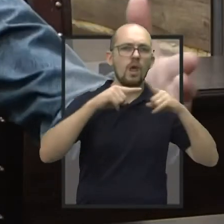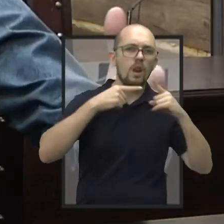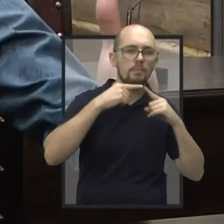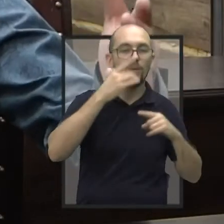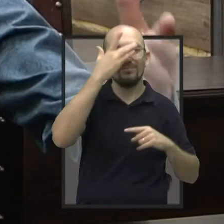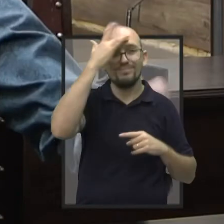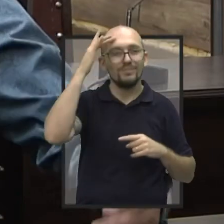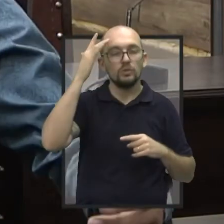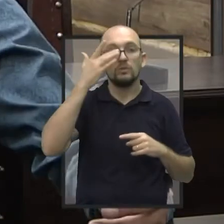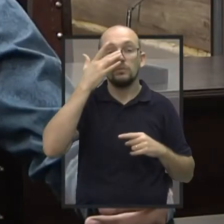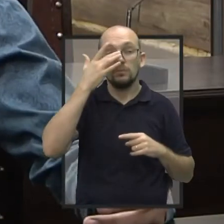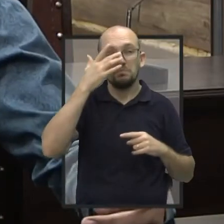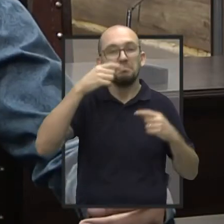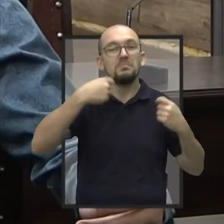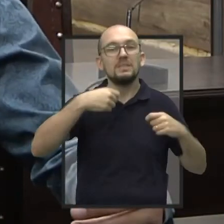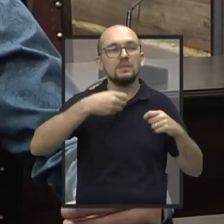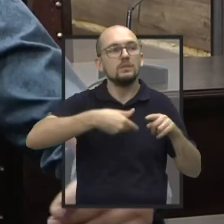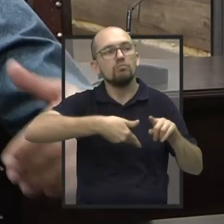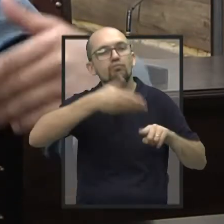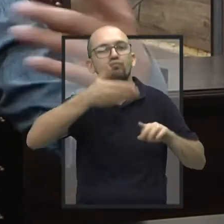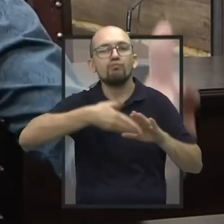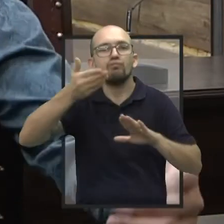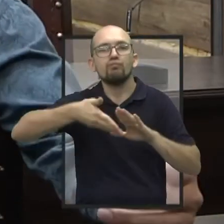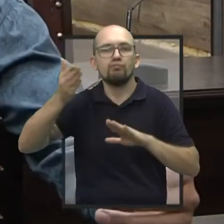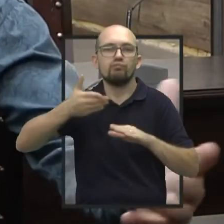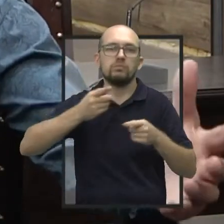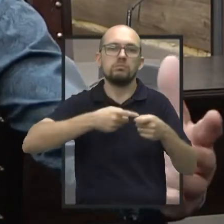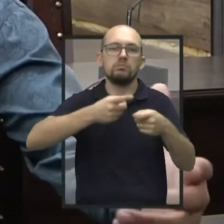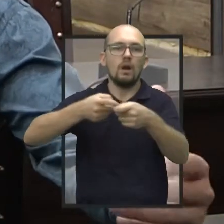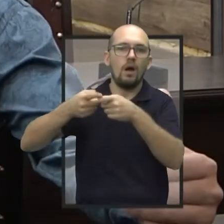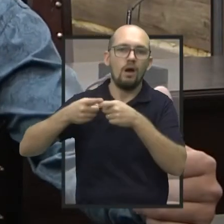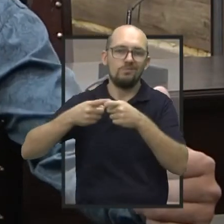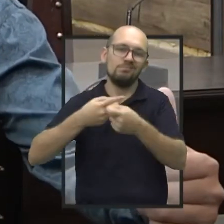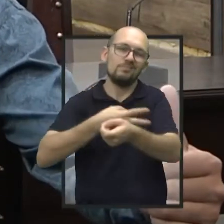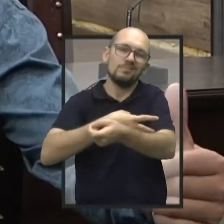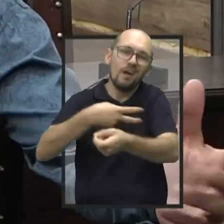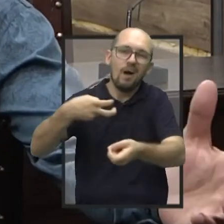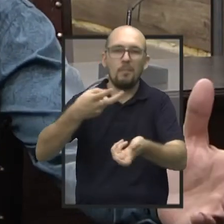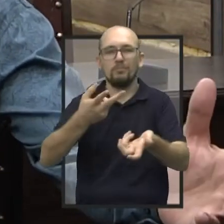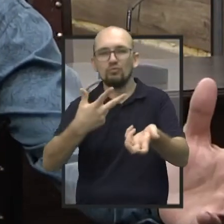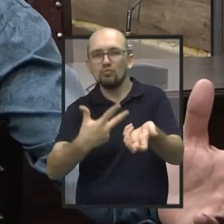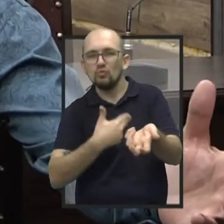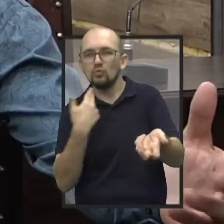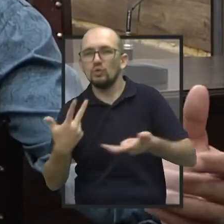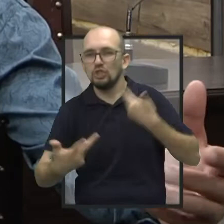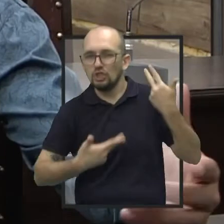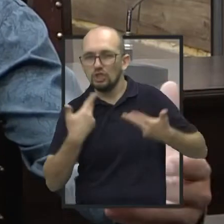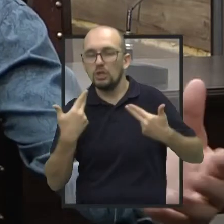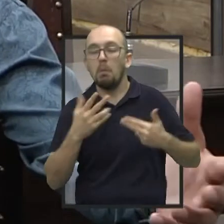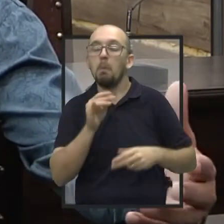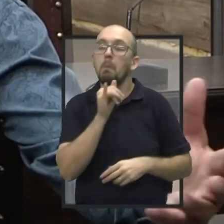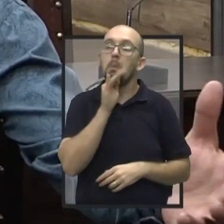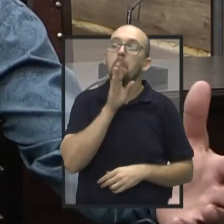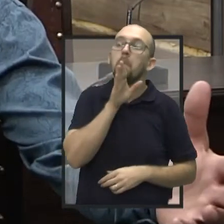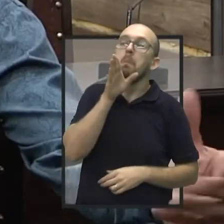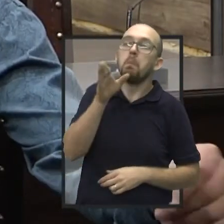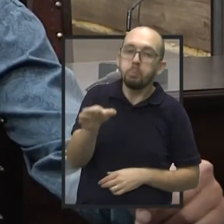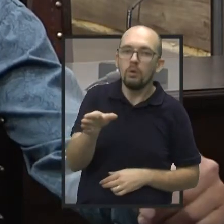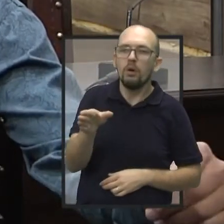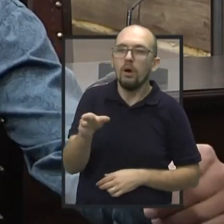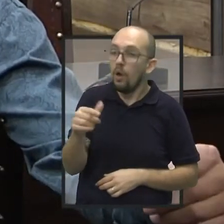dirigir a cidades fora para fazer exames, cirurgias, enfim, tantos outros, e chegavam na secretaria e não tinha ambulância para